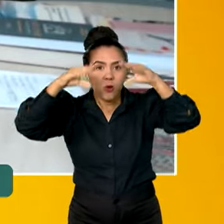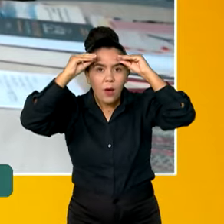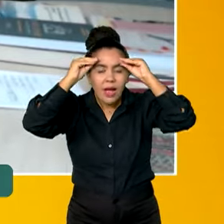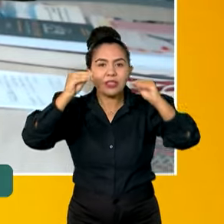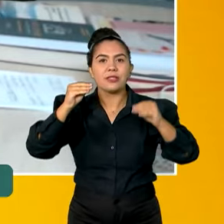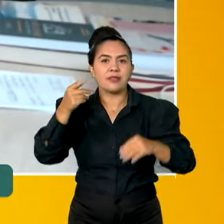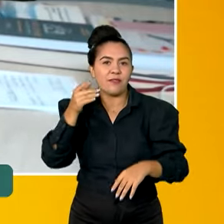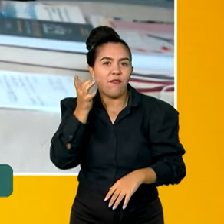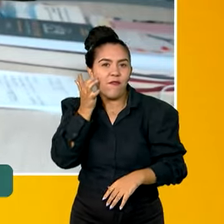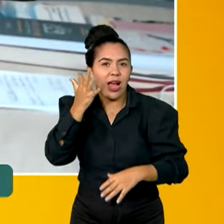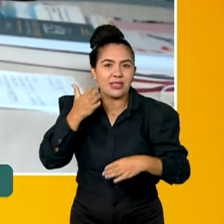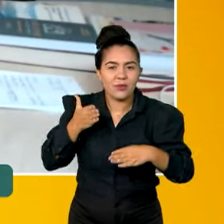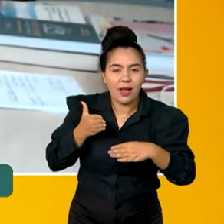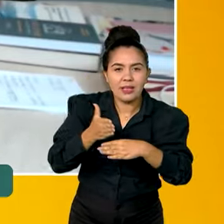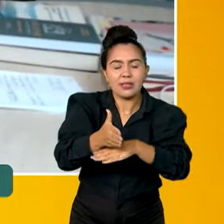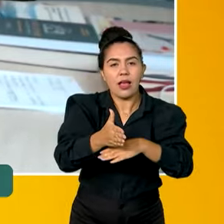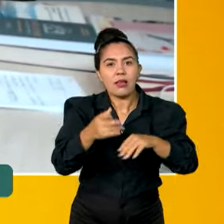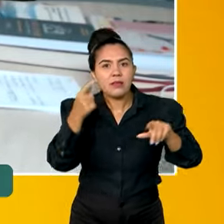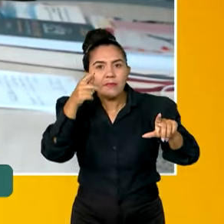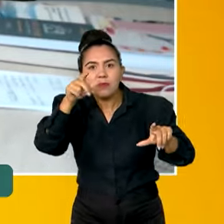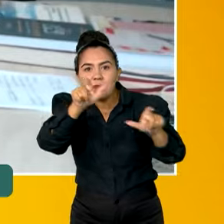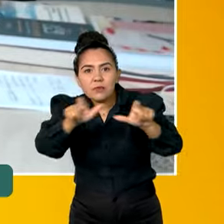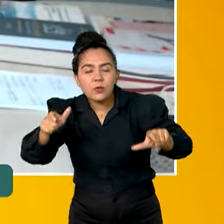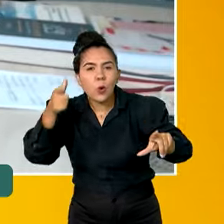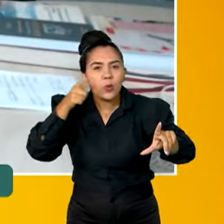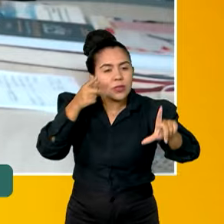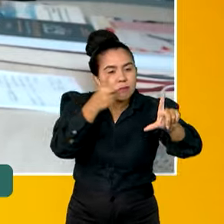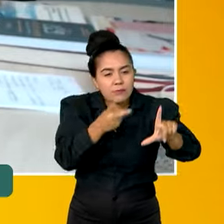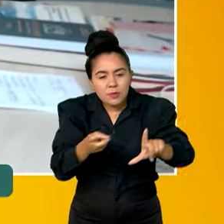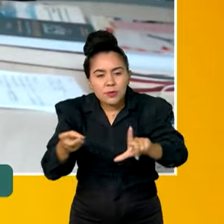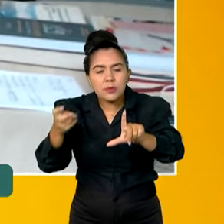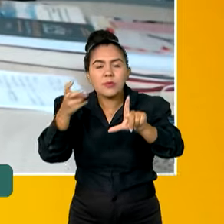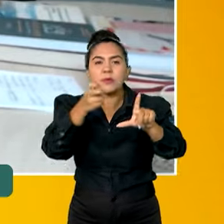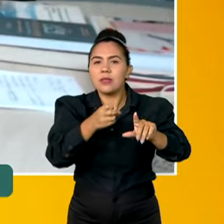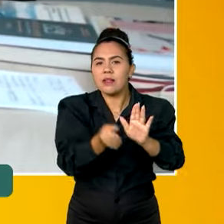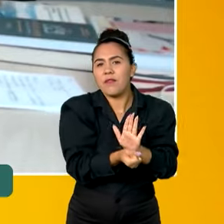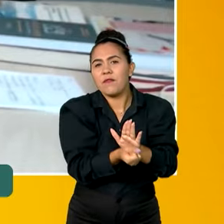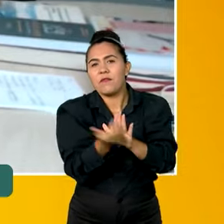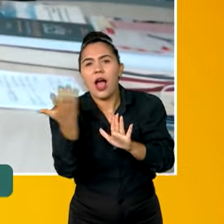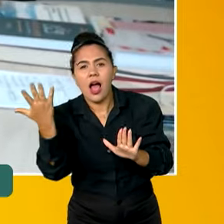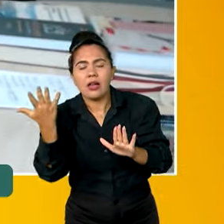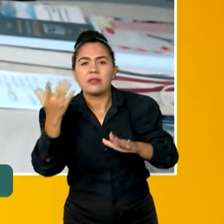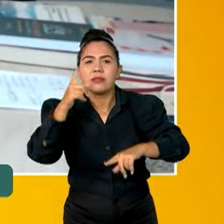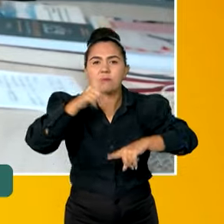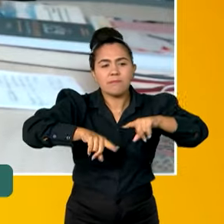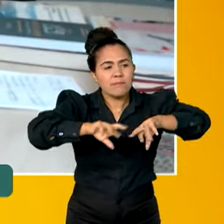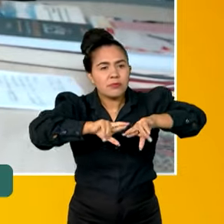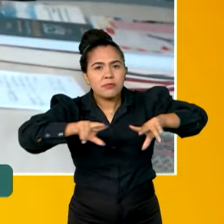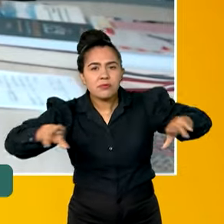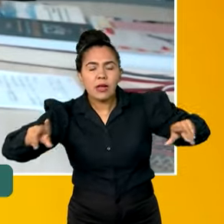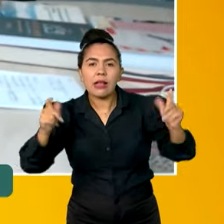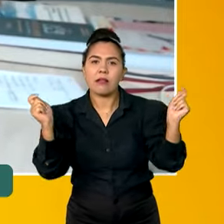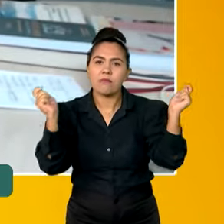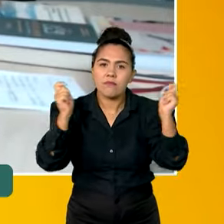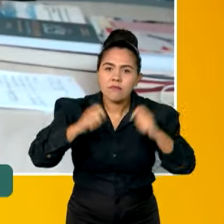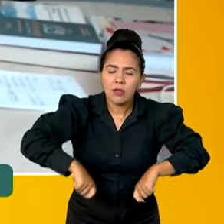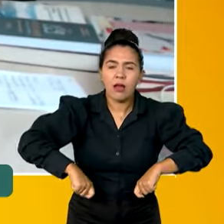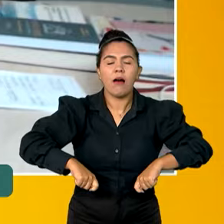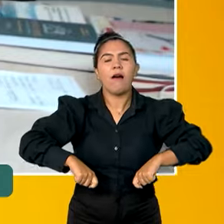também divulgamos no Portal da Transparência uma série de ferramentas que possibilitam aí o